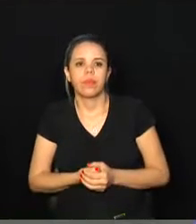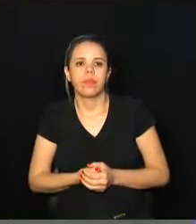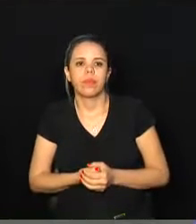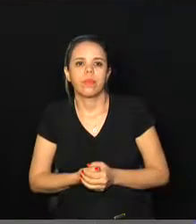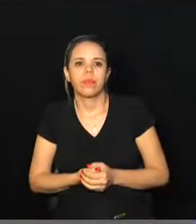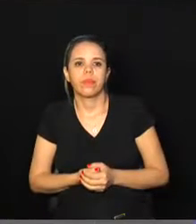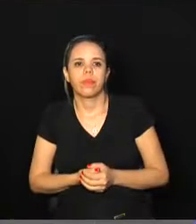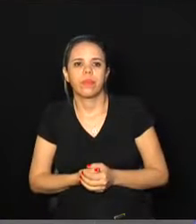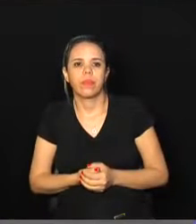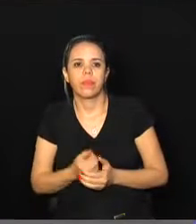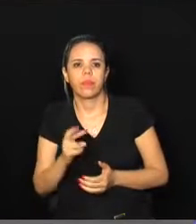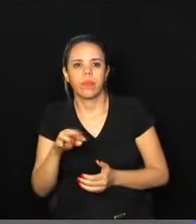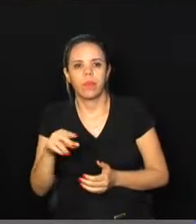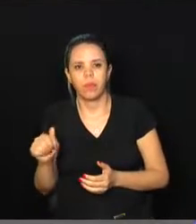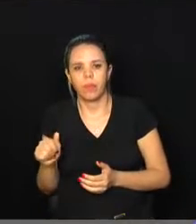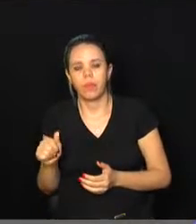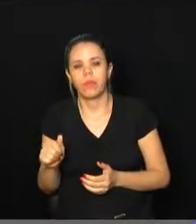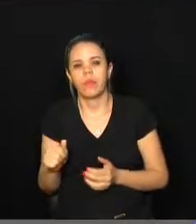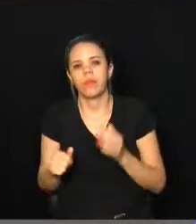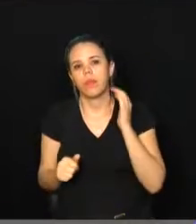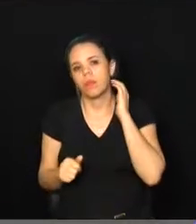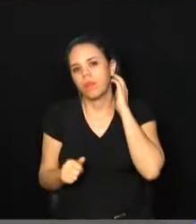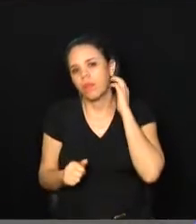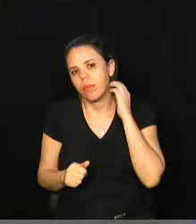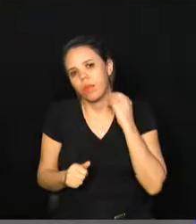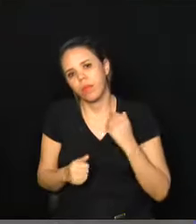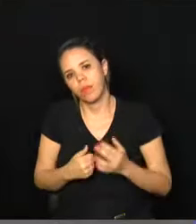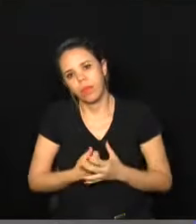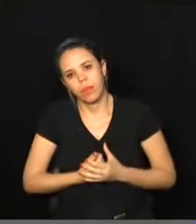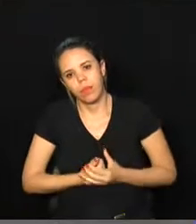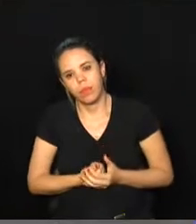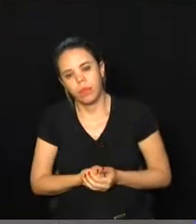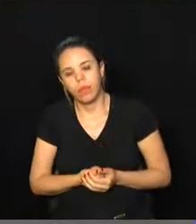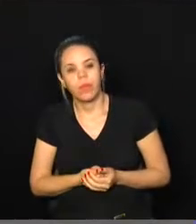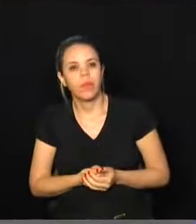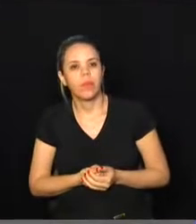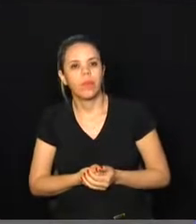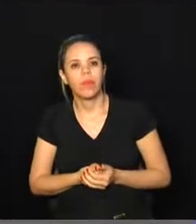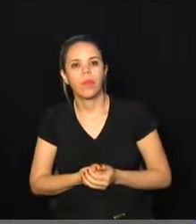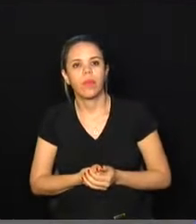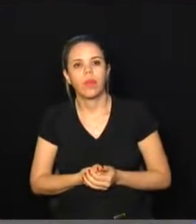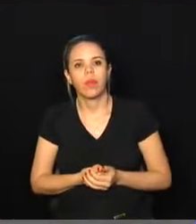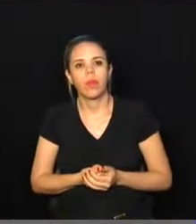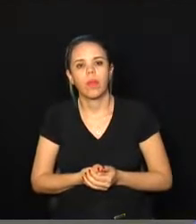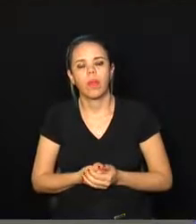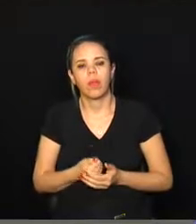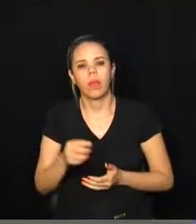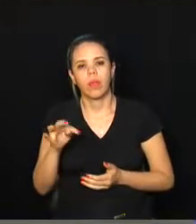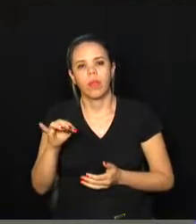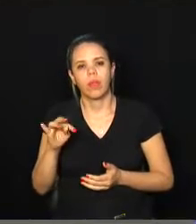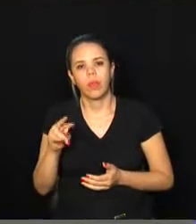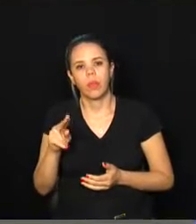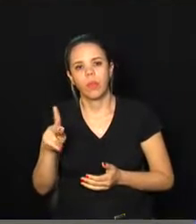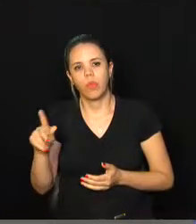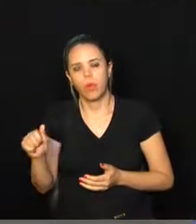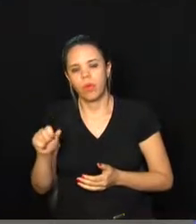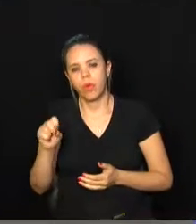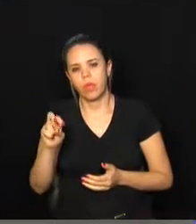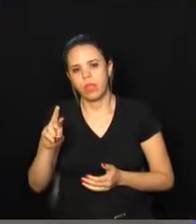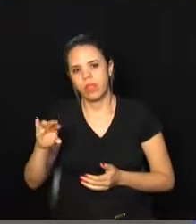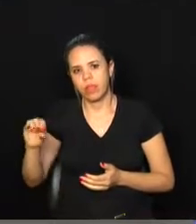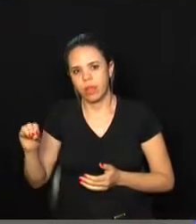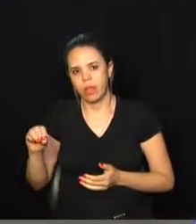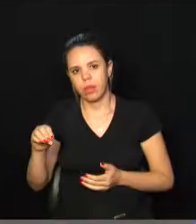A Renata Balloni, né? O Roberto Tapura, o Sérgio Rigueto, a